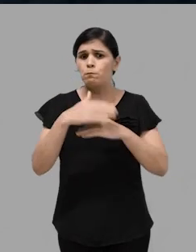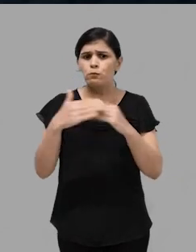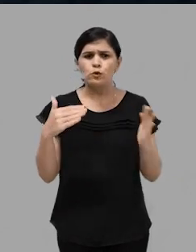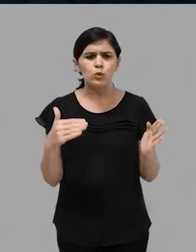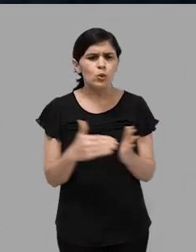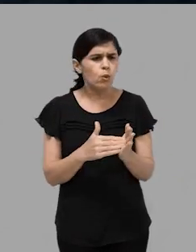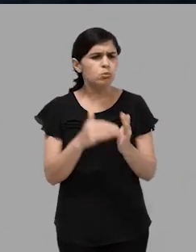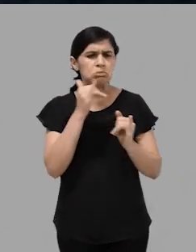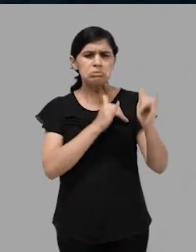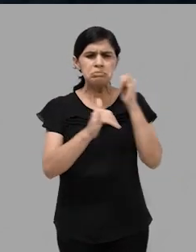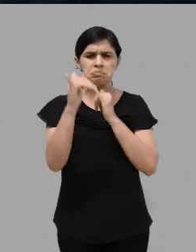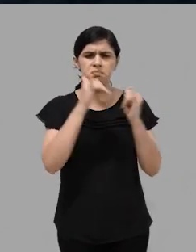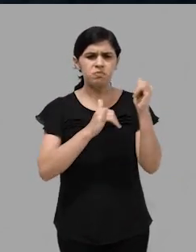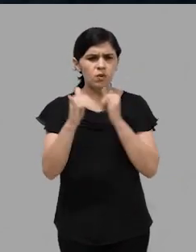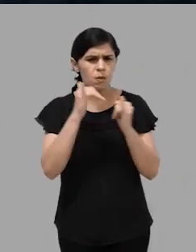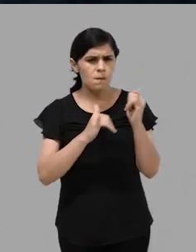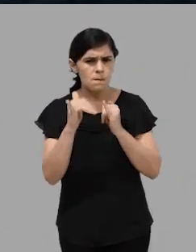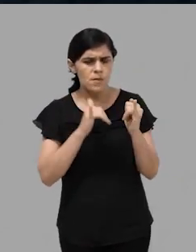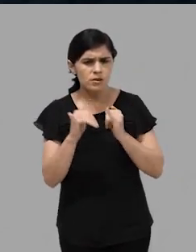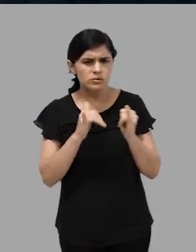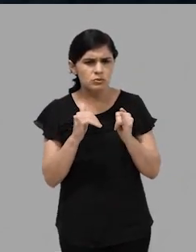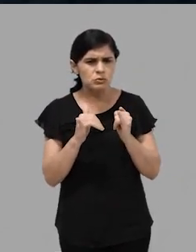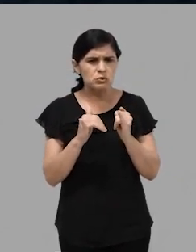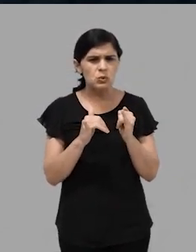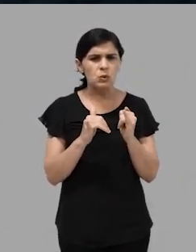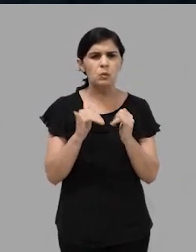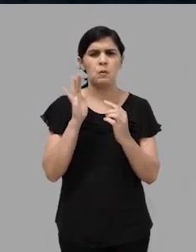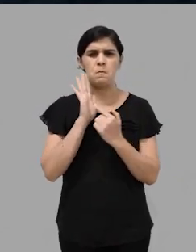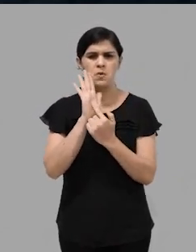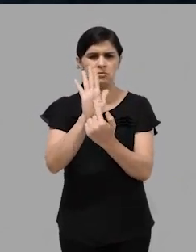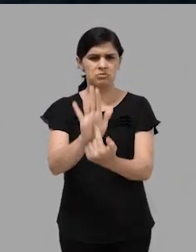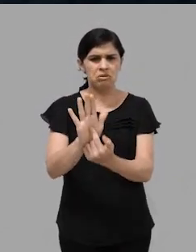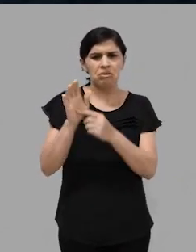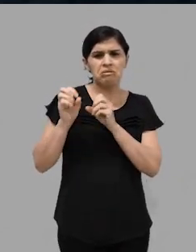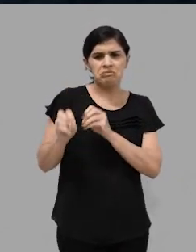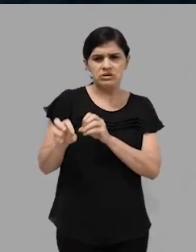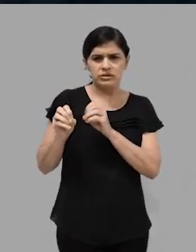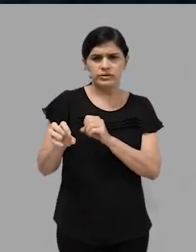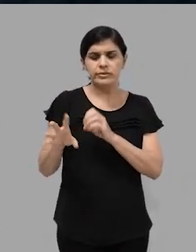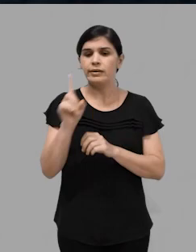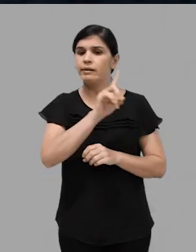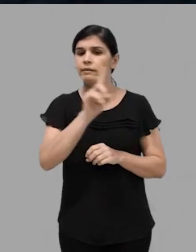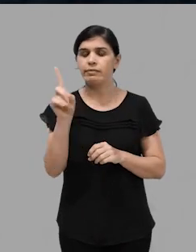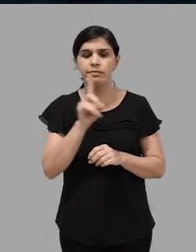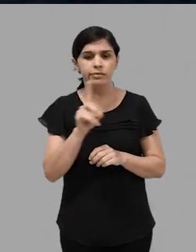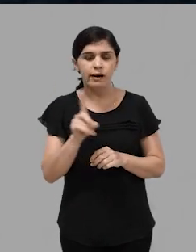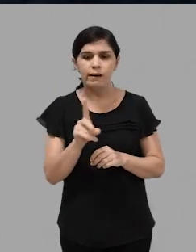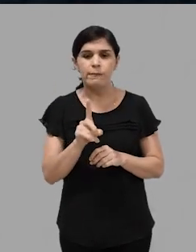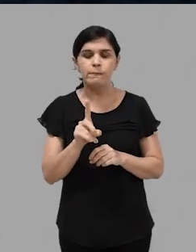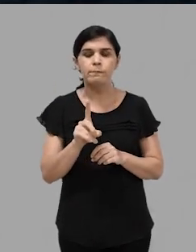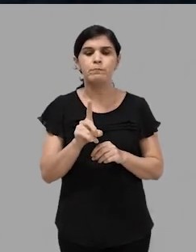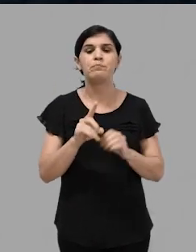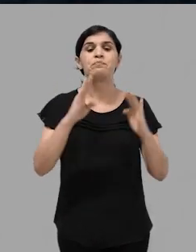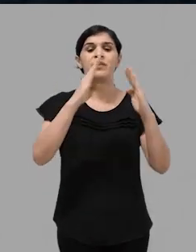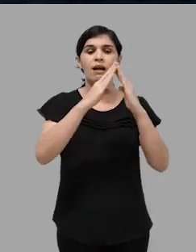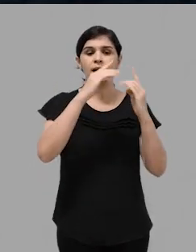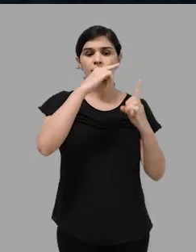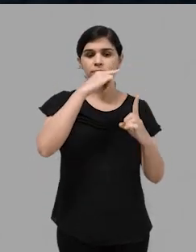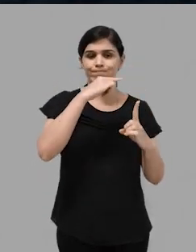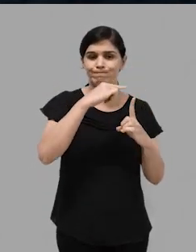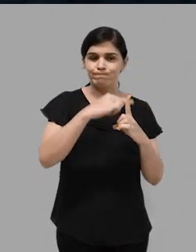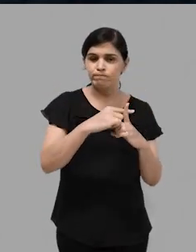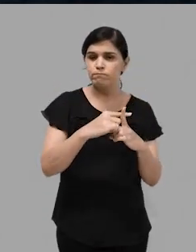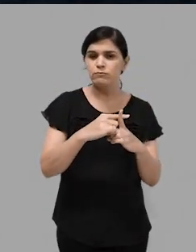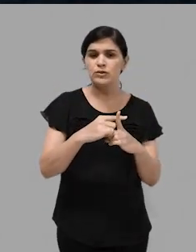que seria ensinado nas escolas, por exemplo, era a igreja que determinava. Tudo que seria